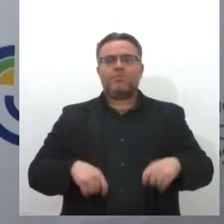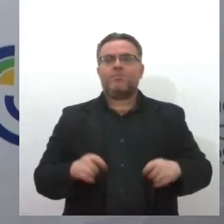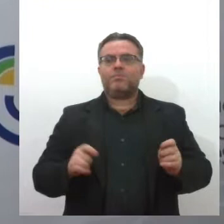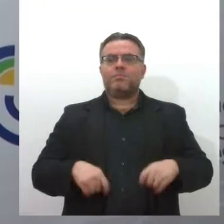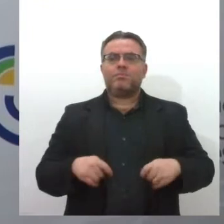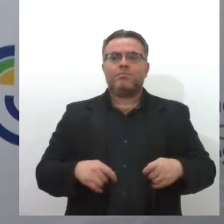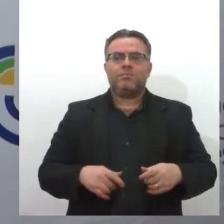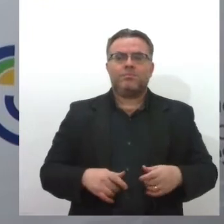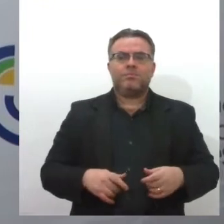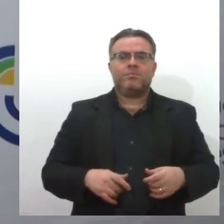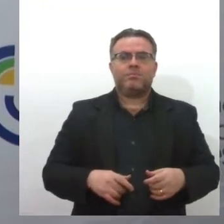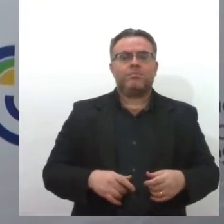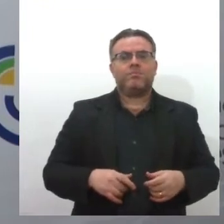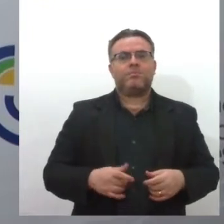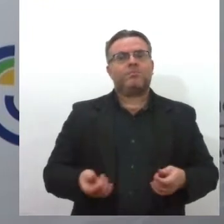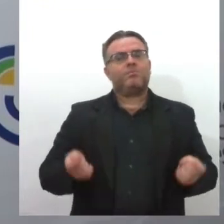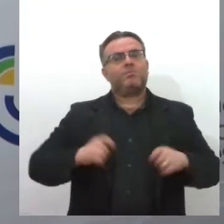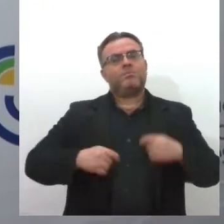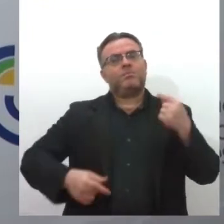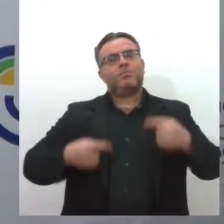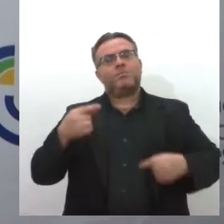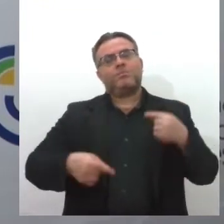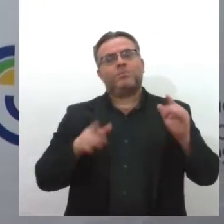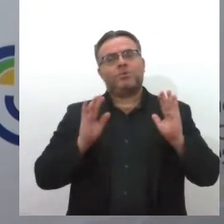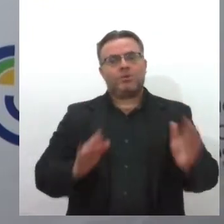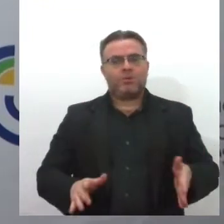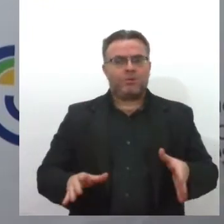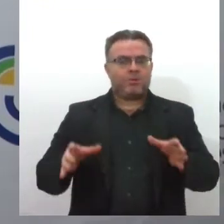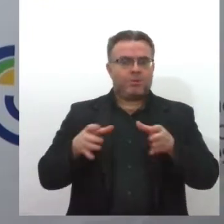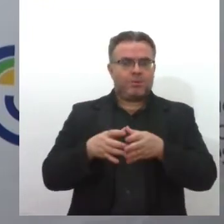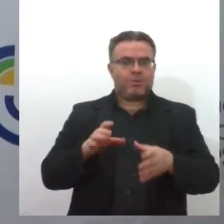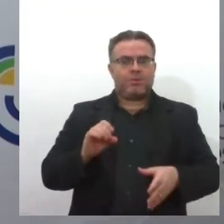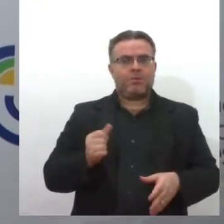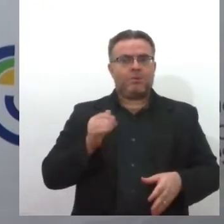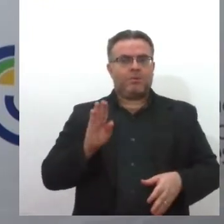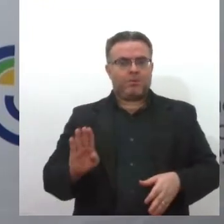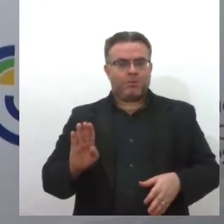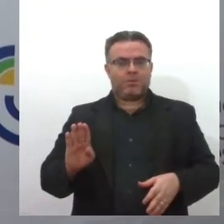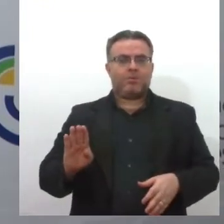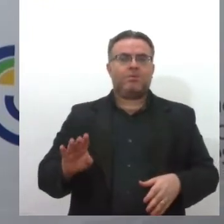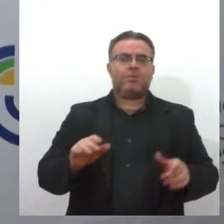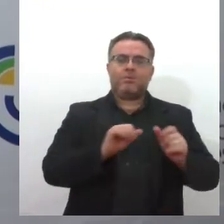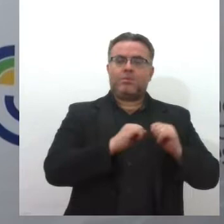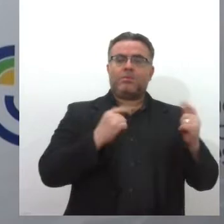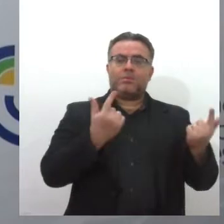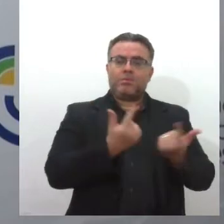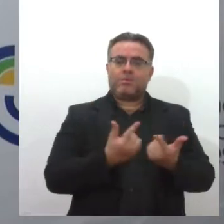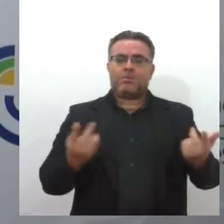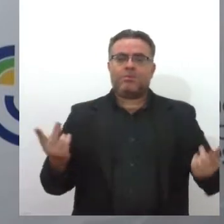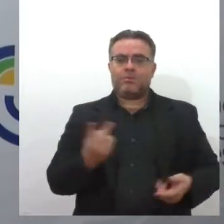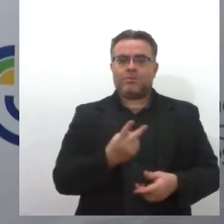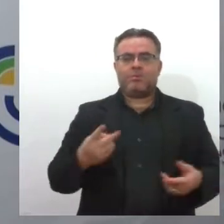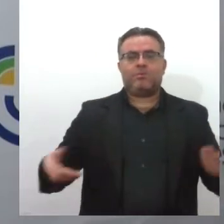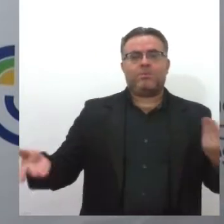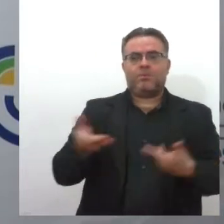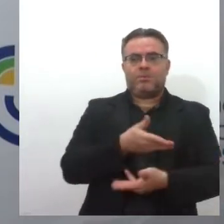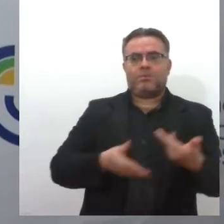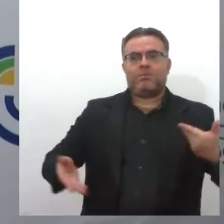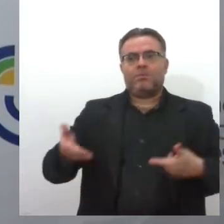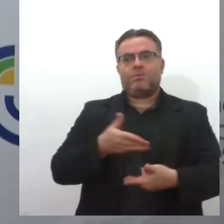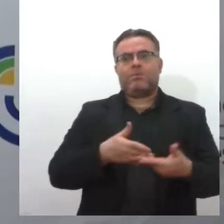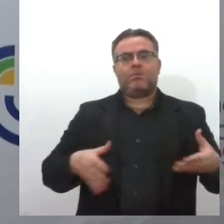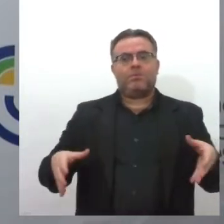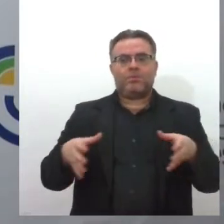preparo, houve discussão, a Ordem dos Advogados do Brasil, a Assembleia Legislativa, em consenso com